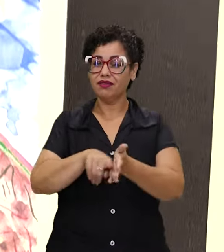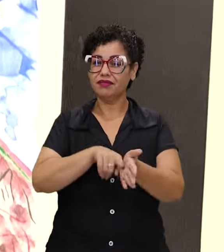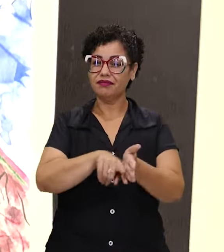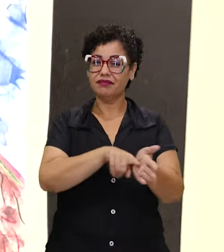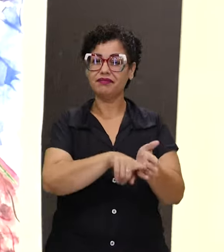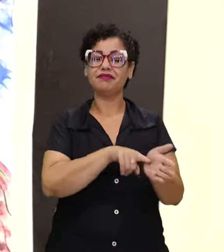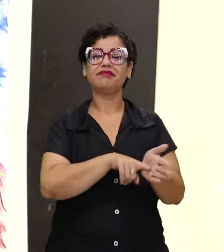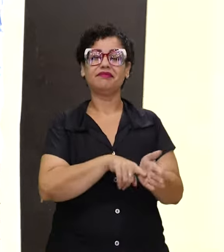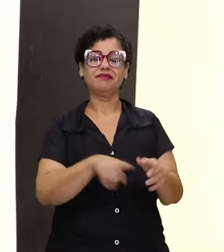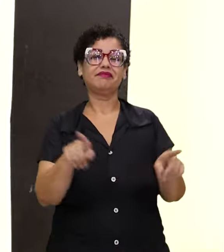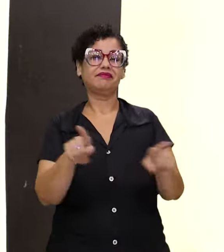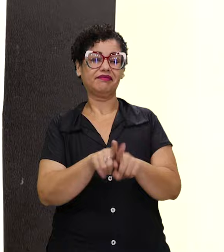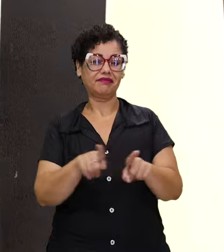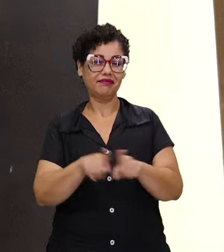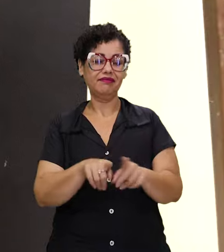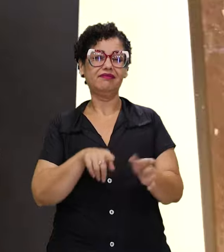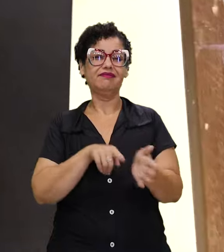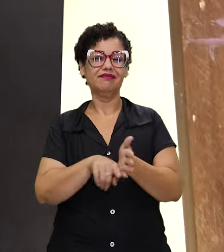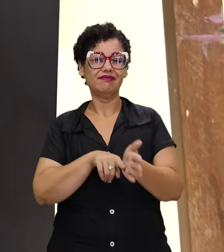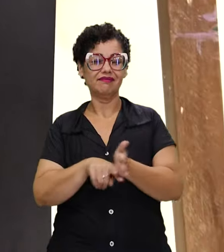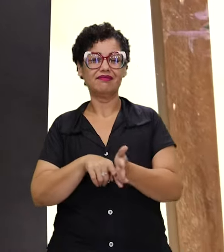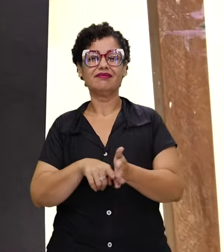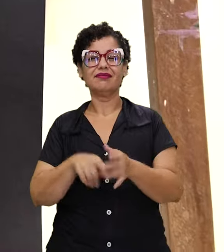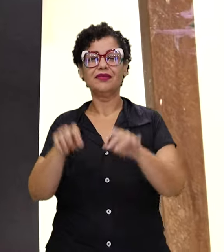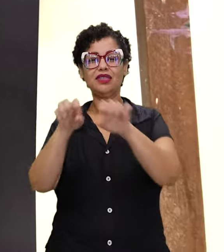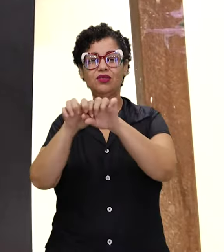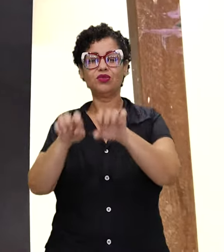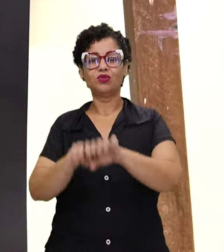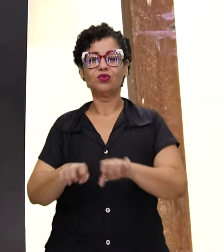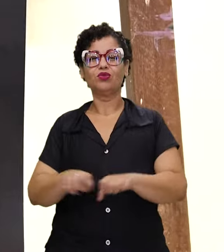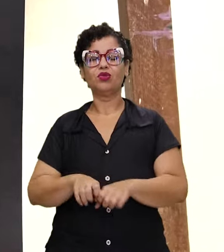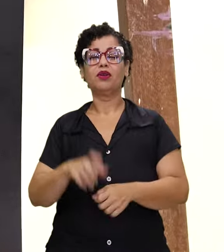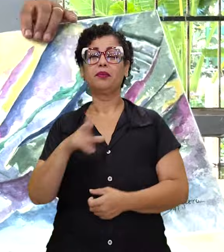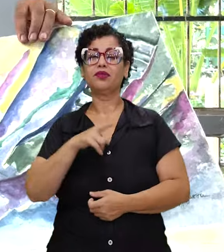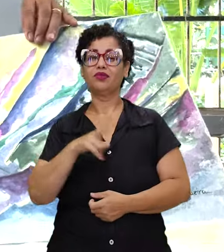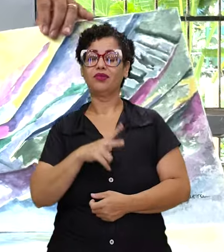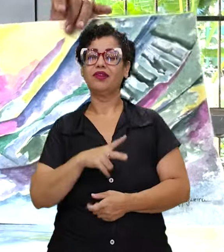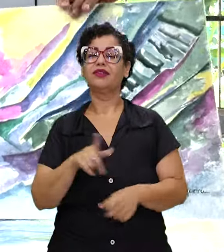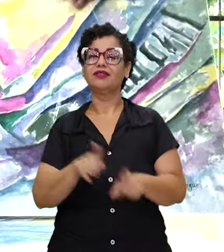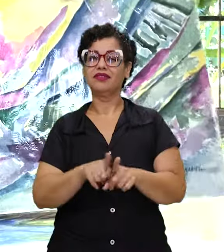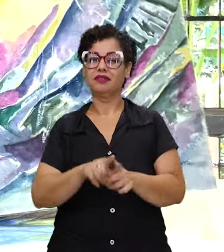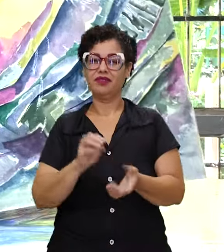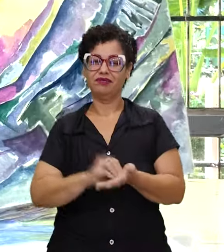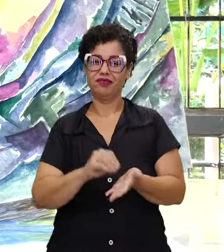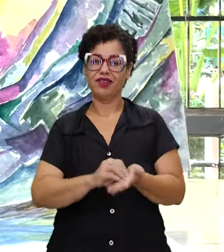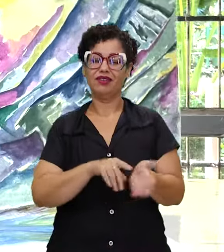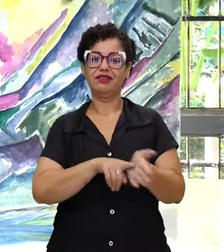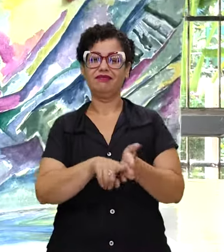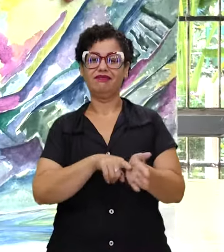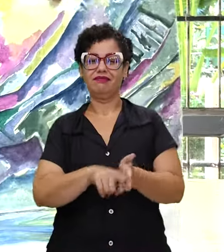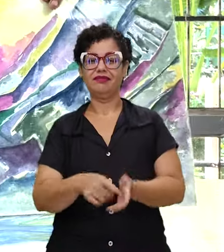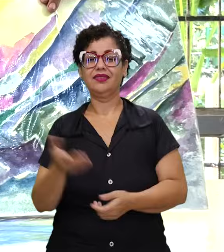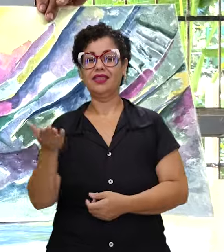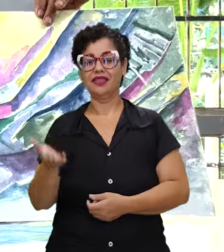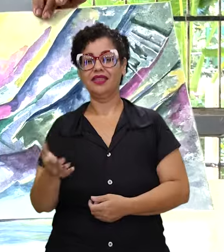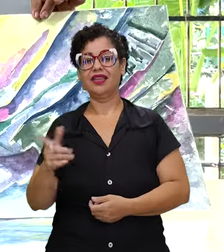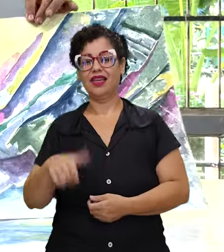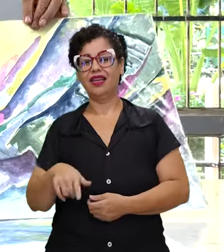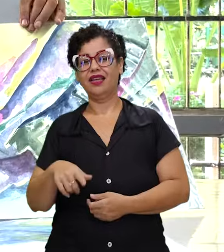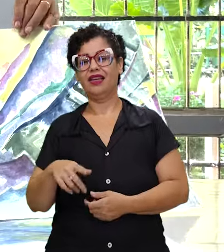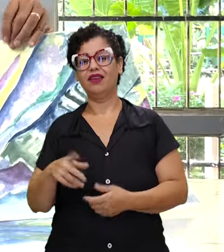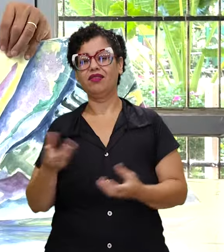governamentais e também das estruturas privadas. Aqui é uma produção,